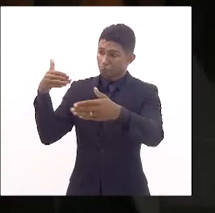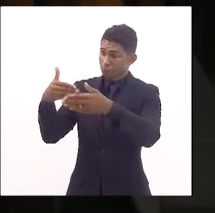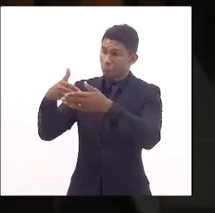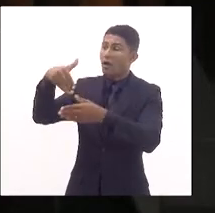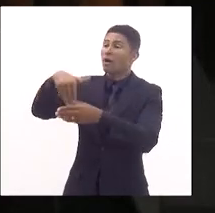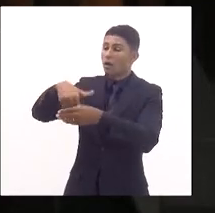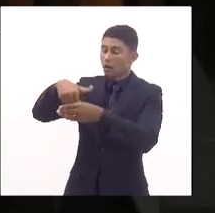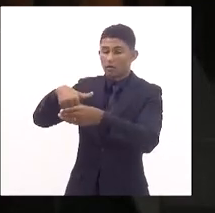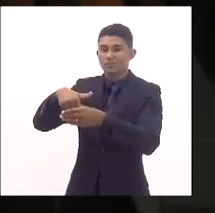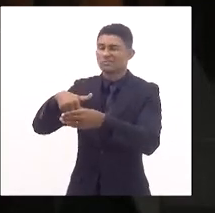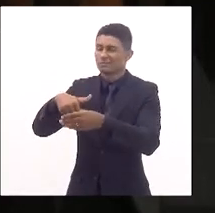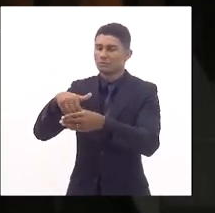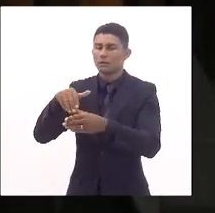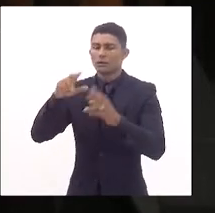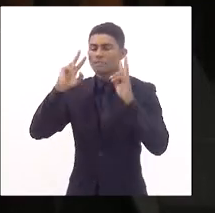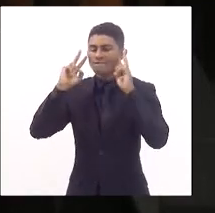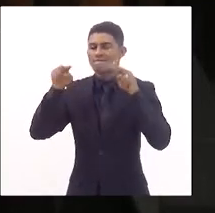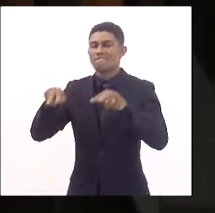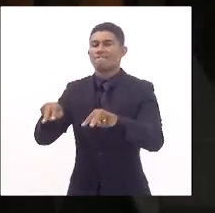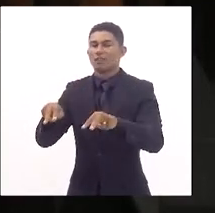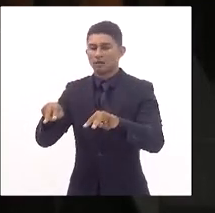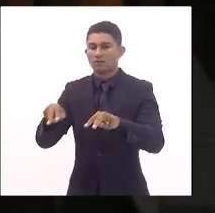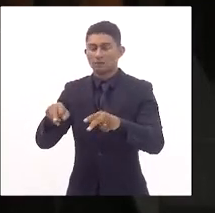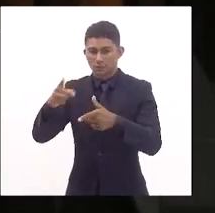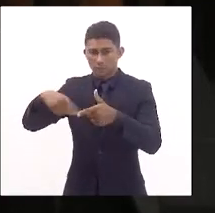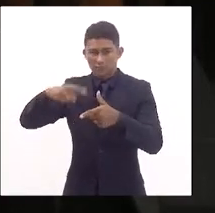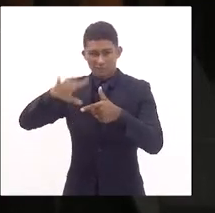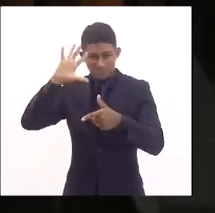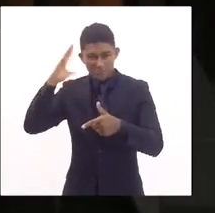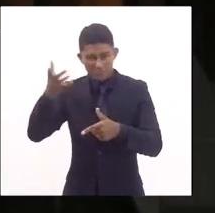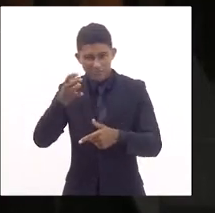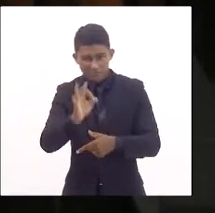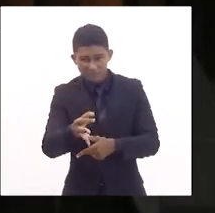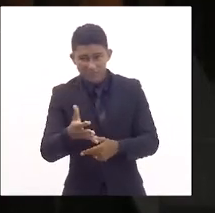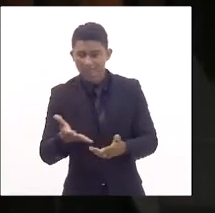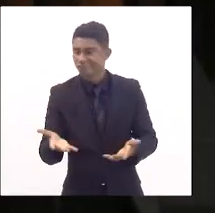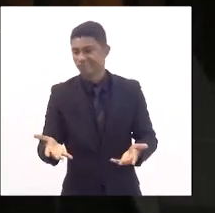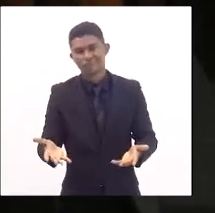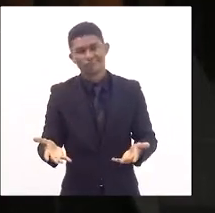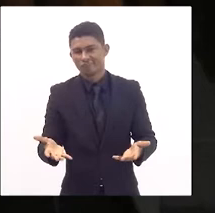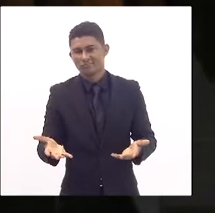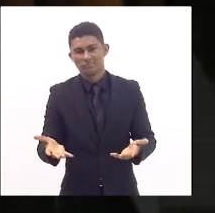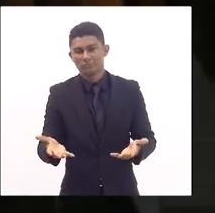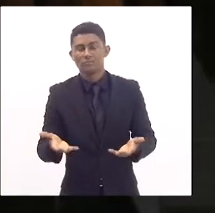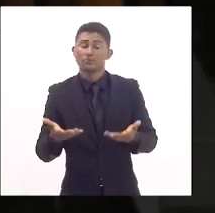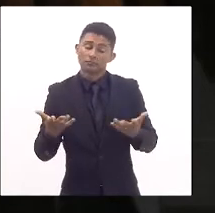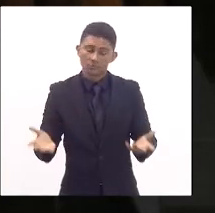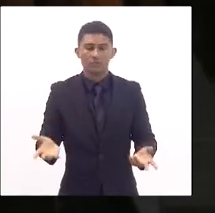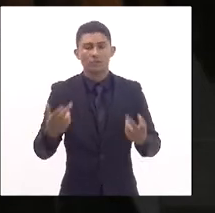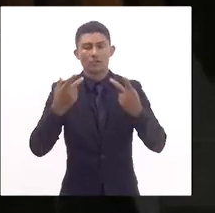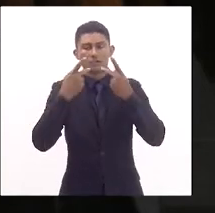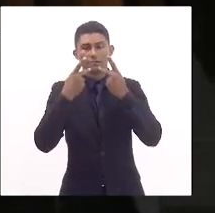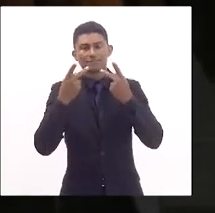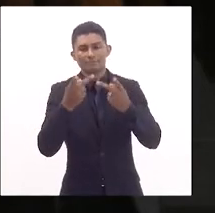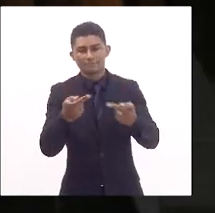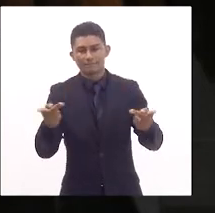solução desse problema de tui senhora Presidente a